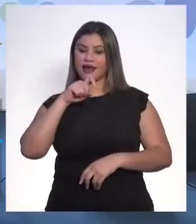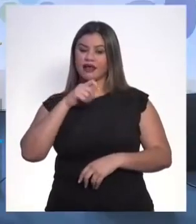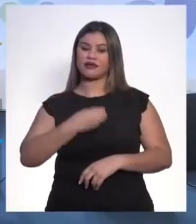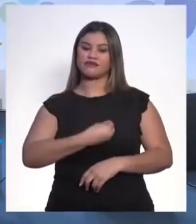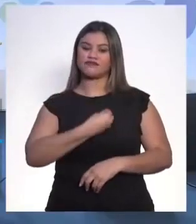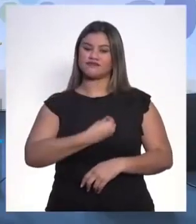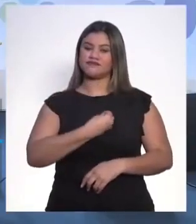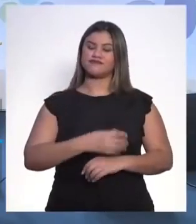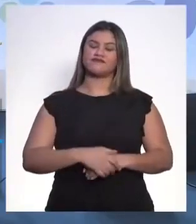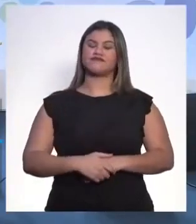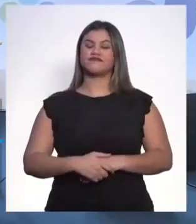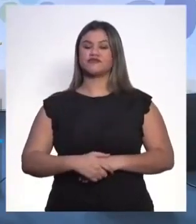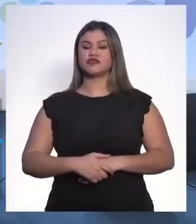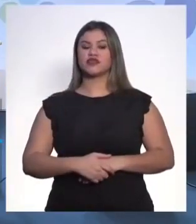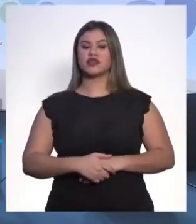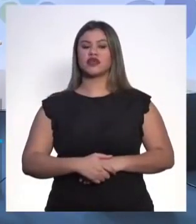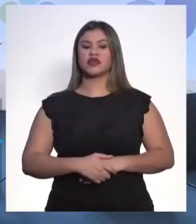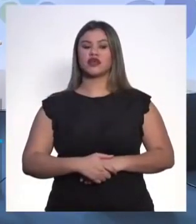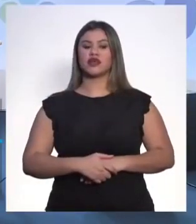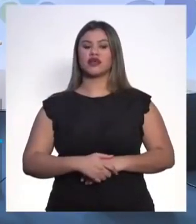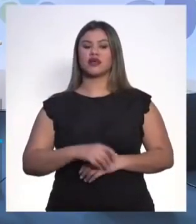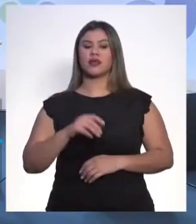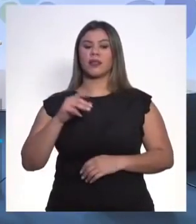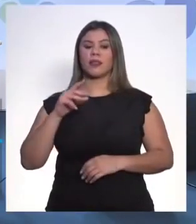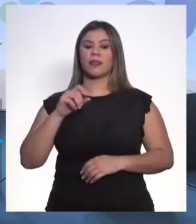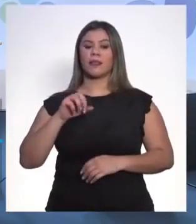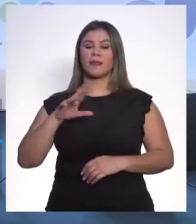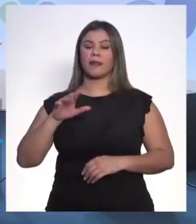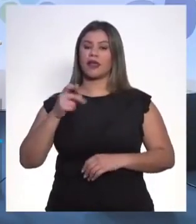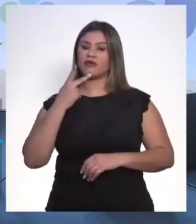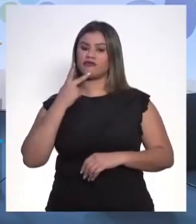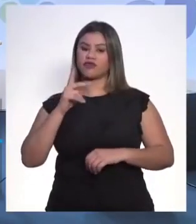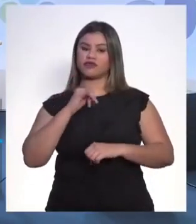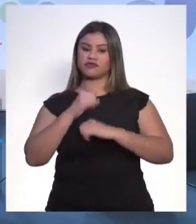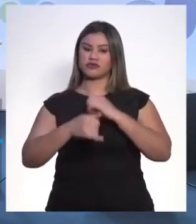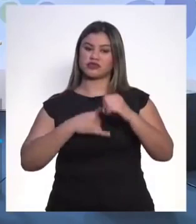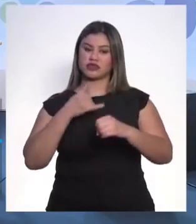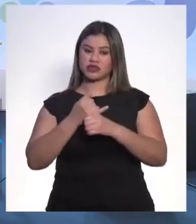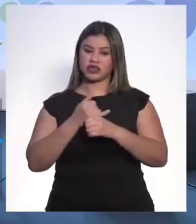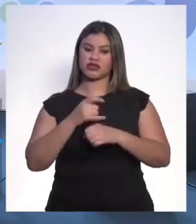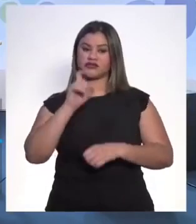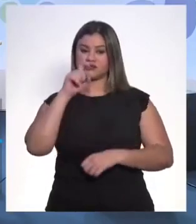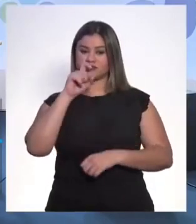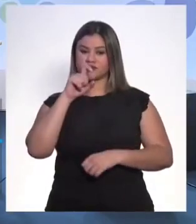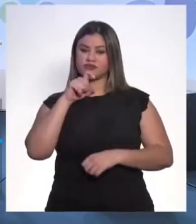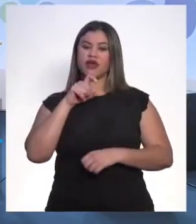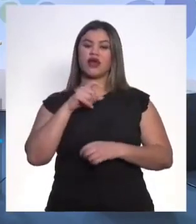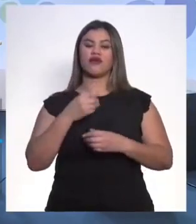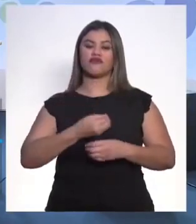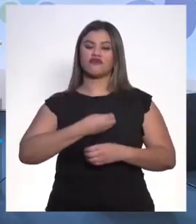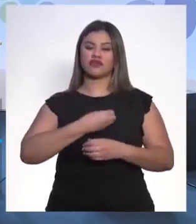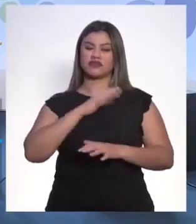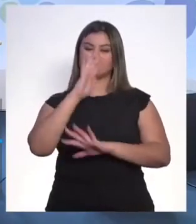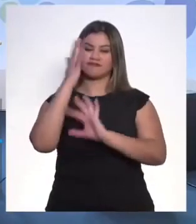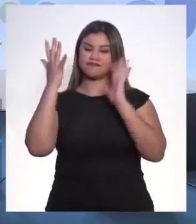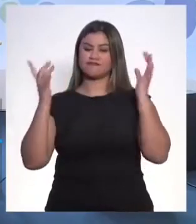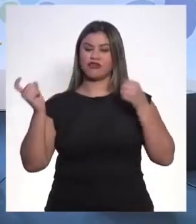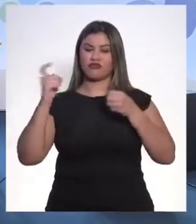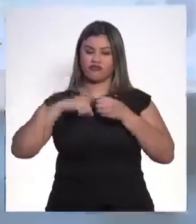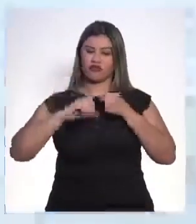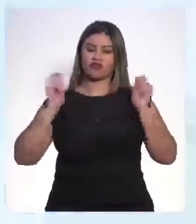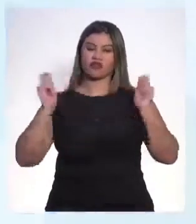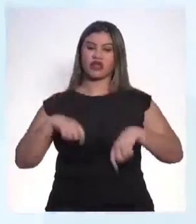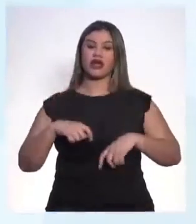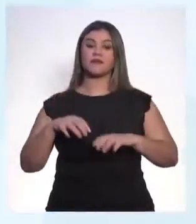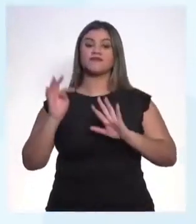colocou da ProRose Meire Internet e reintegração das ararinhas na natureza. Ok, vamos lá, porque falta pouco tempo. Então, esse